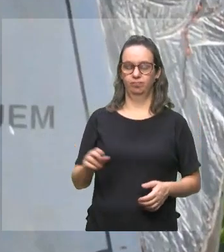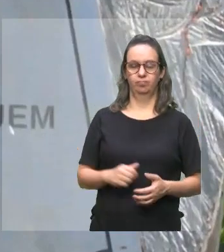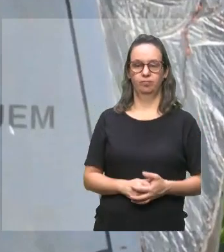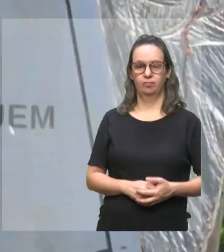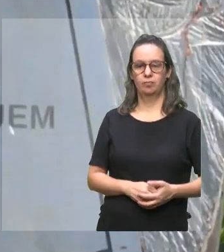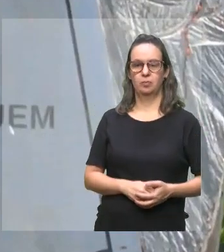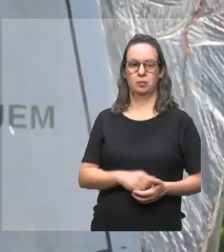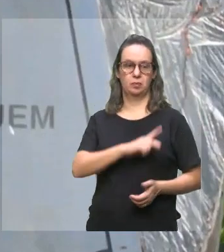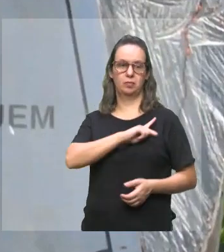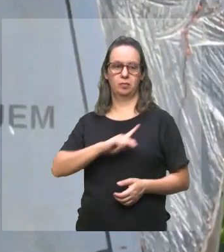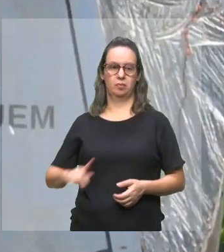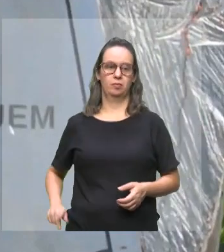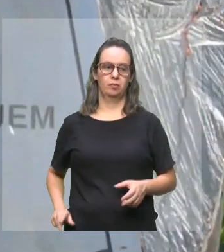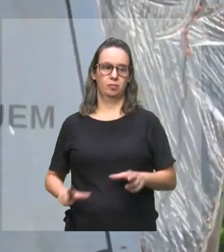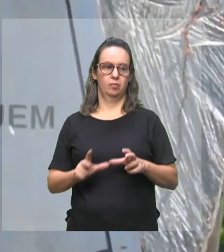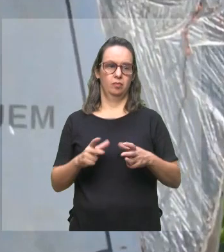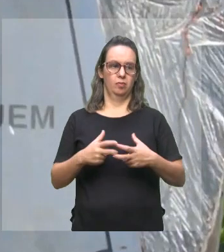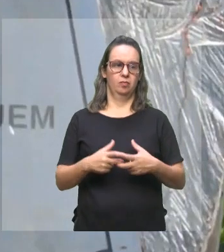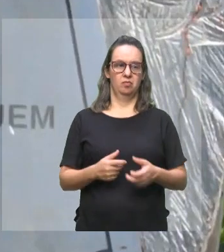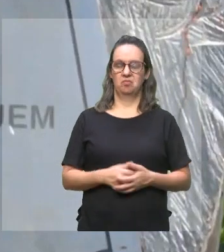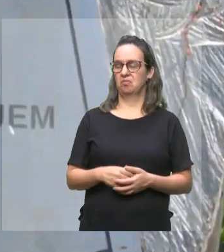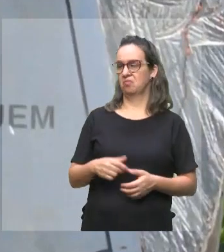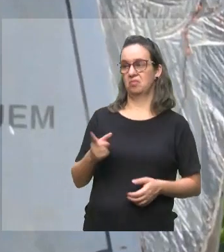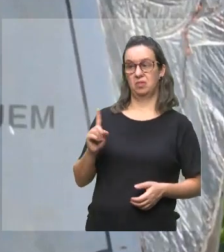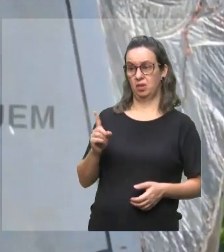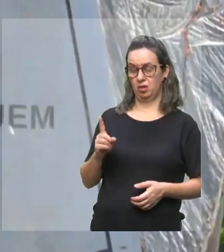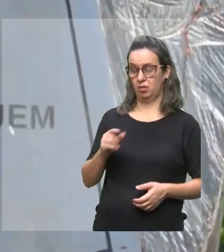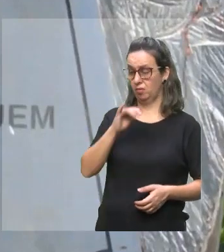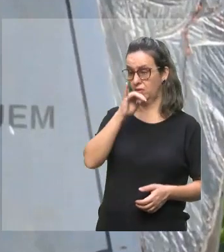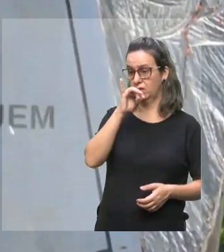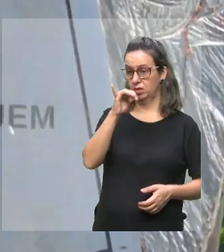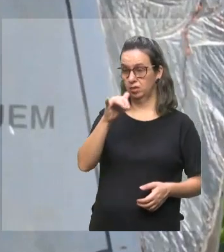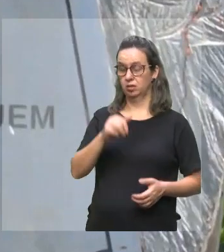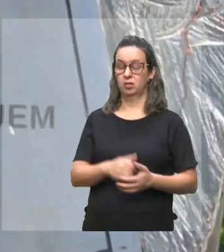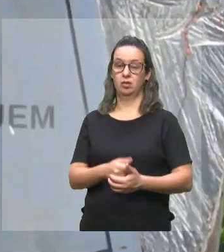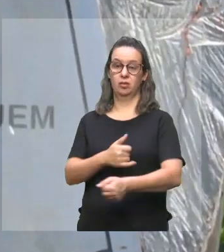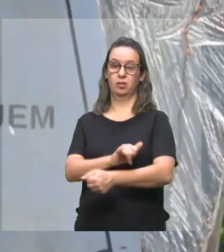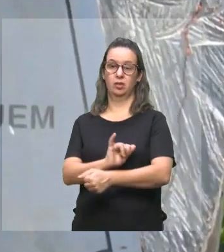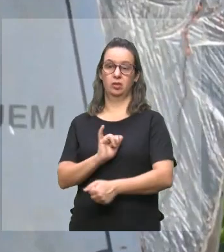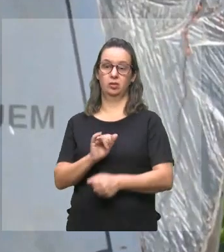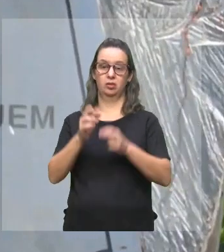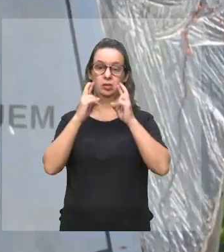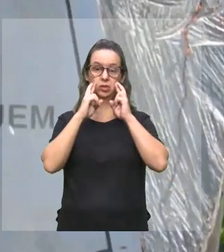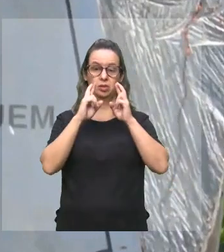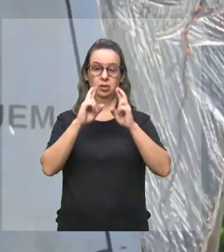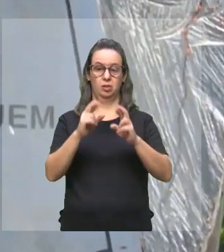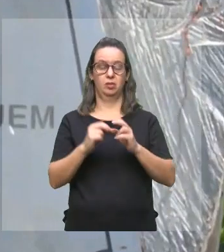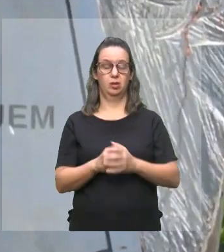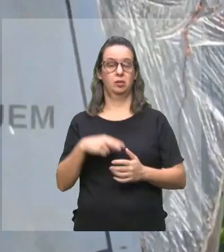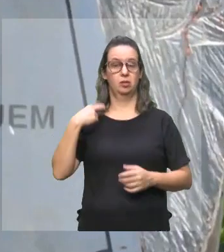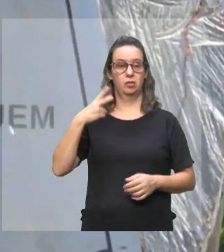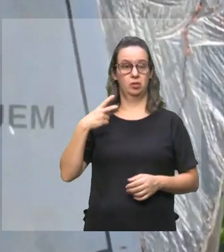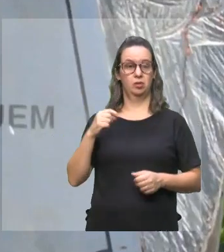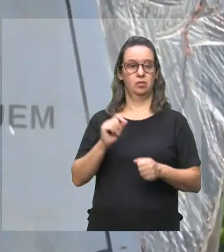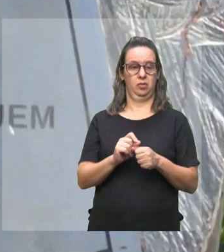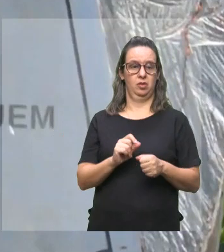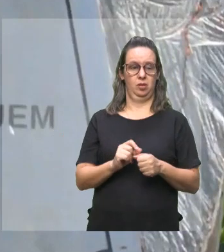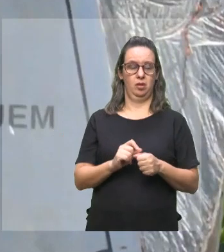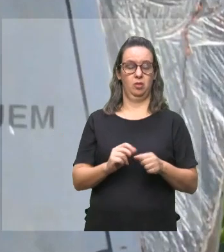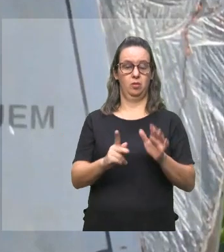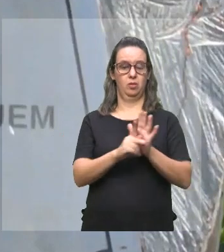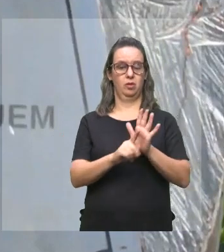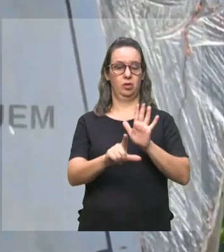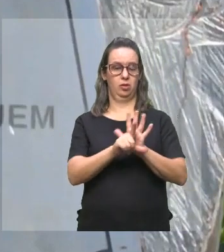Assis, não é um desrespeito com o vereador Fabinho, nem com o vereador Fernando Cirque. E lá nessa inauguração, teve